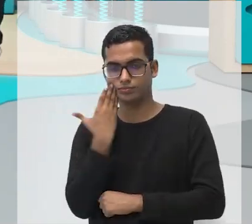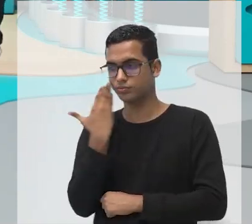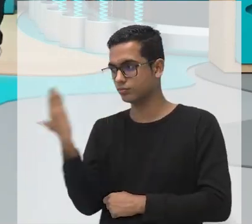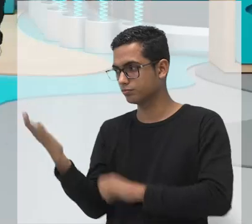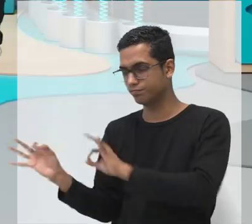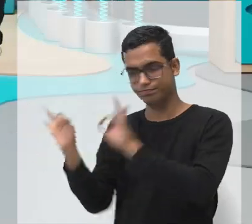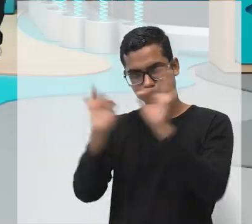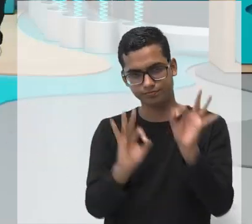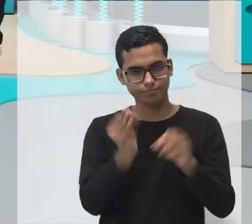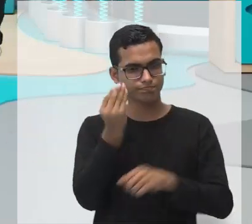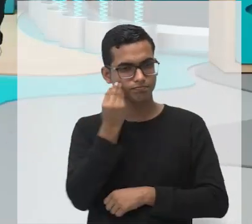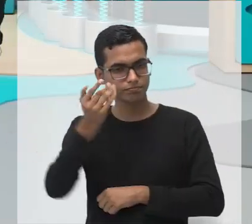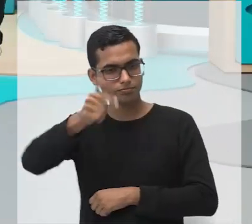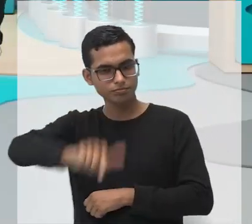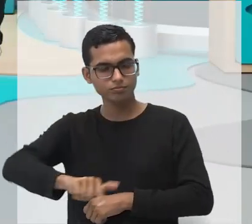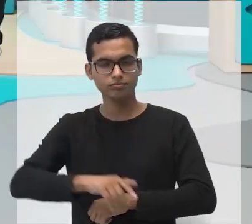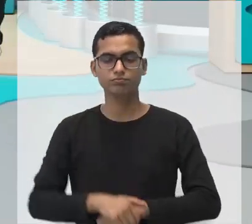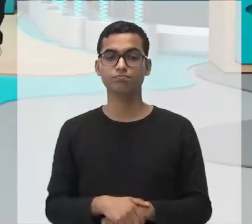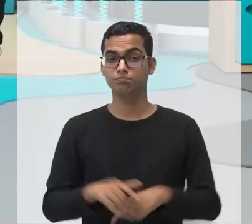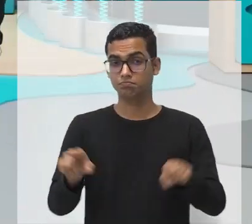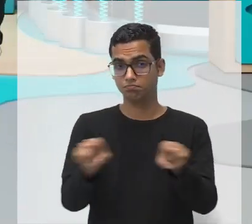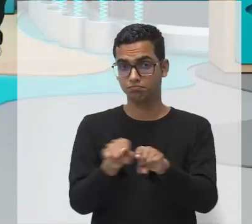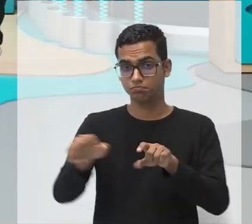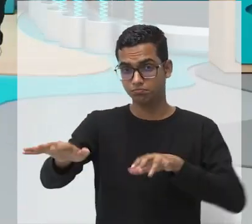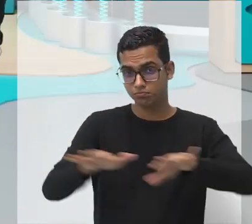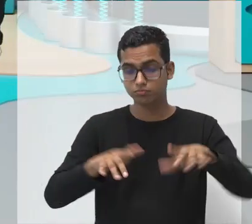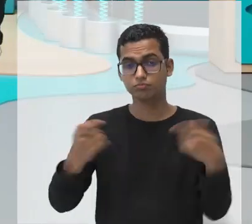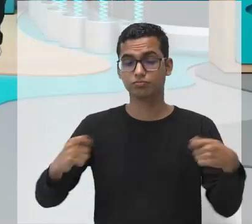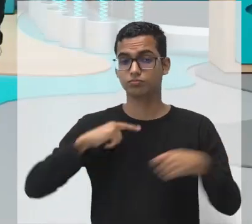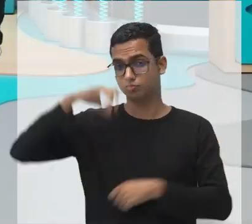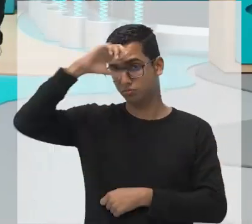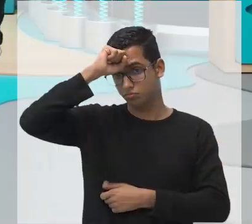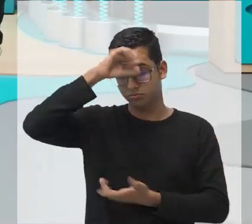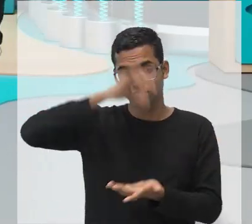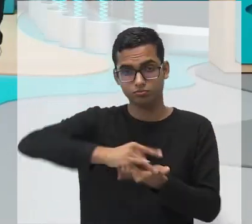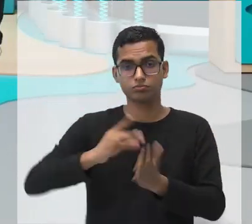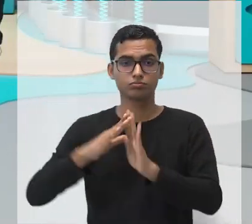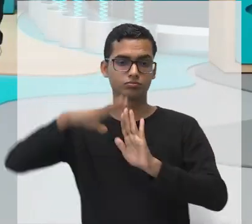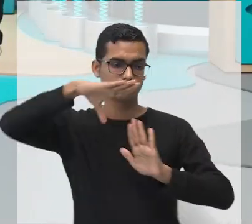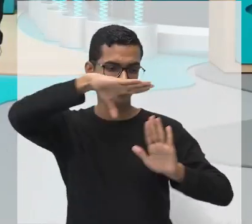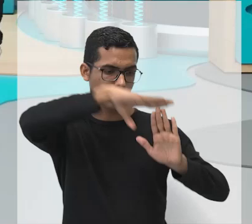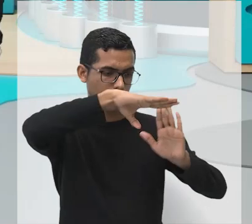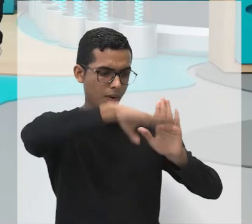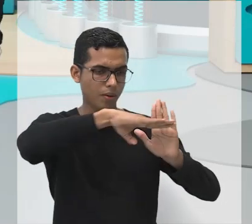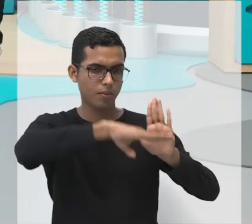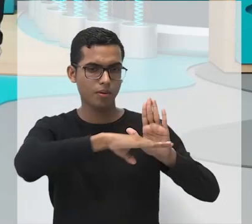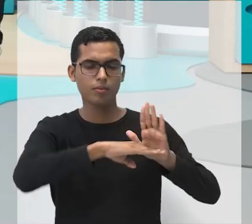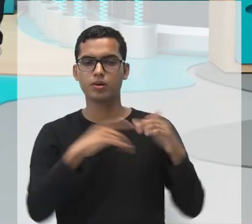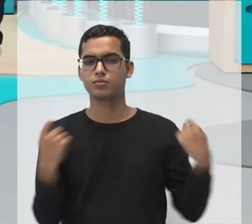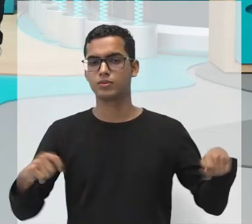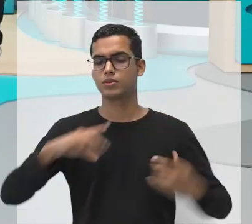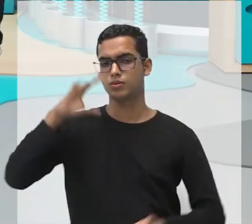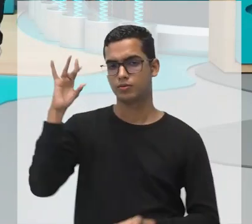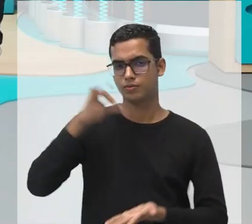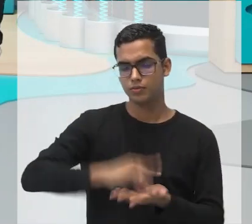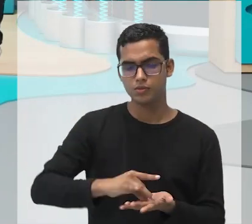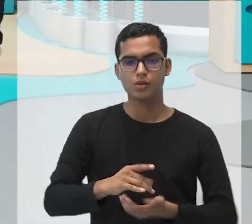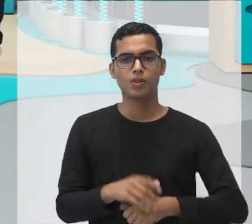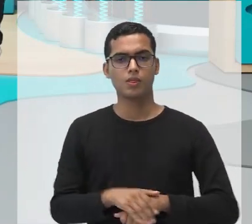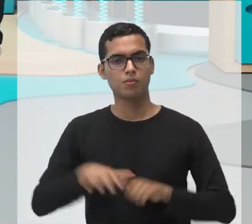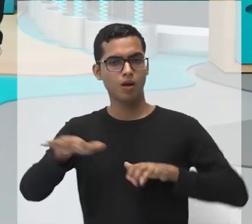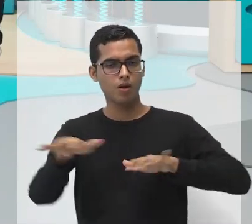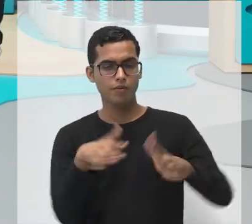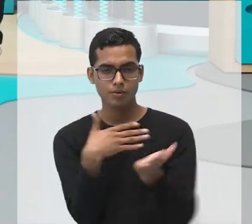um pouquinho. Também é uma manobra que precisa ser aprendida aí passo a passo, como eu falei para vocês. São manobras